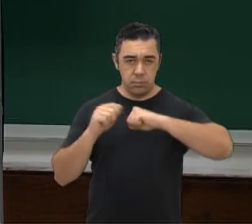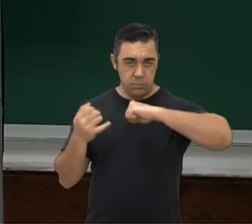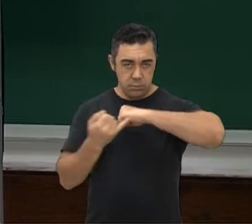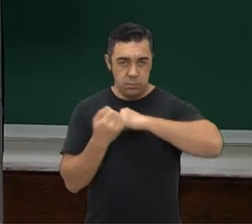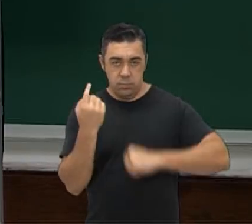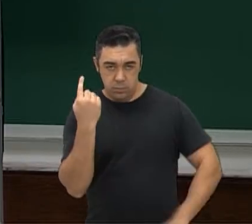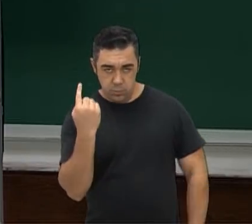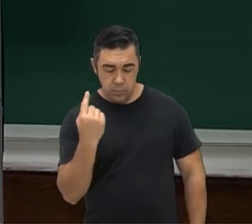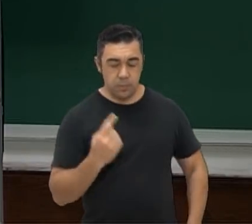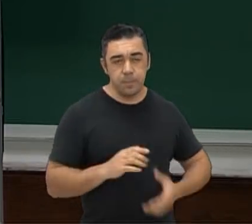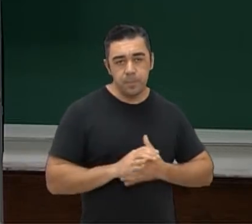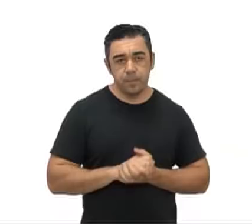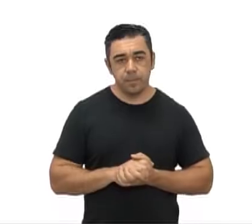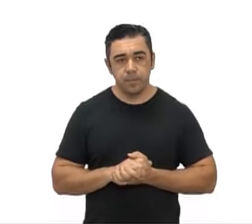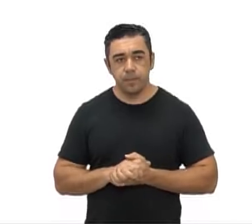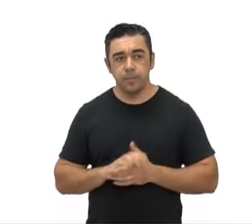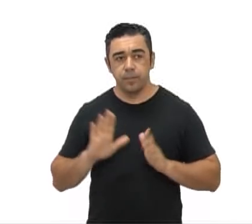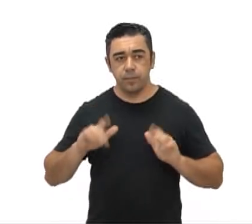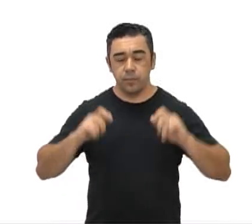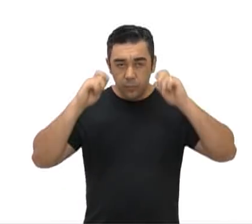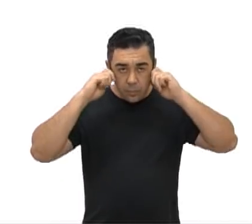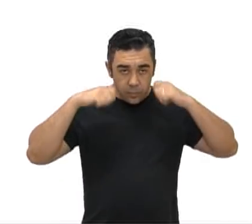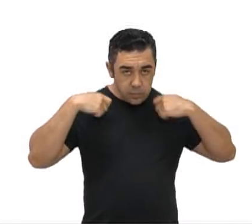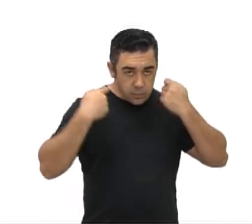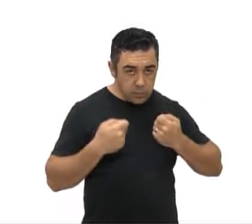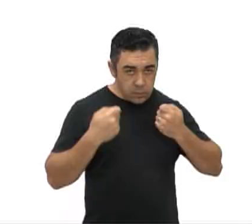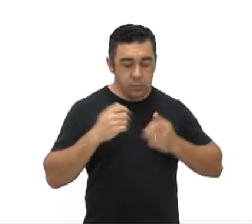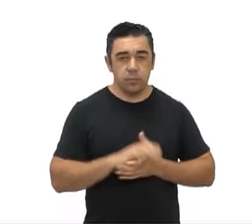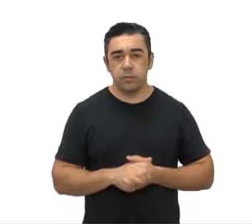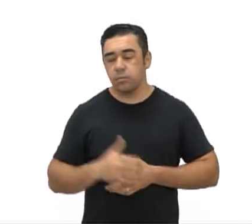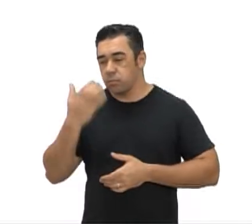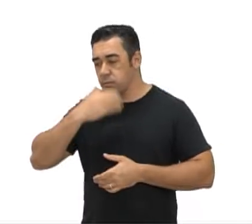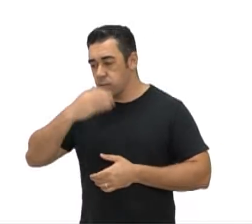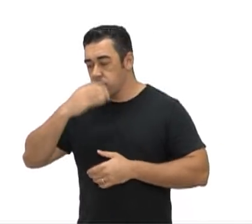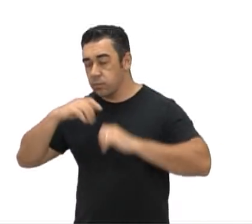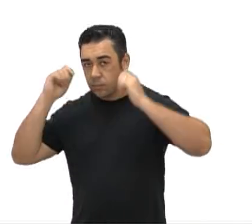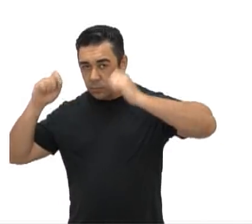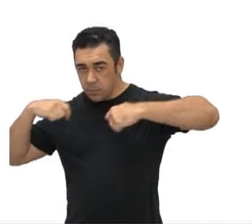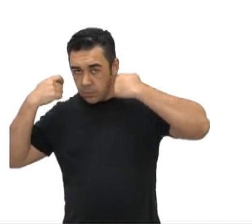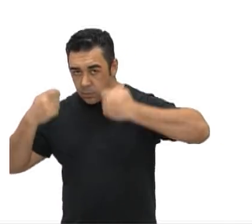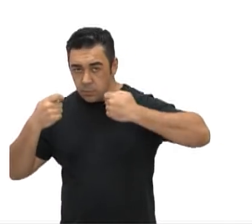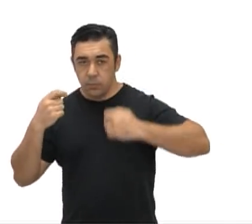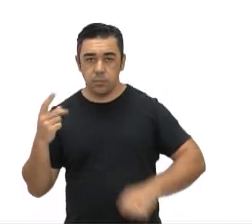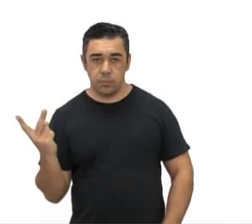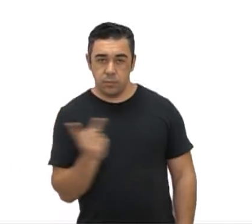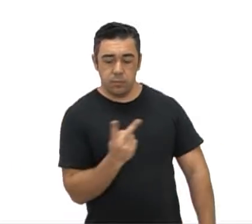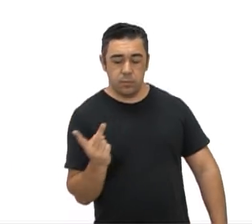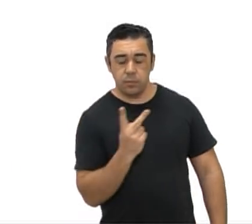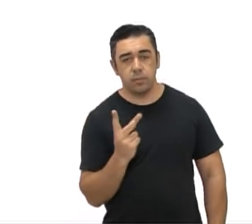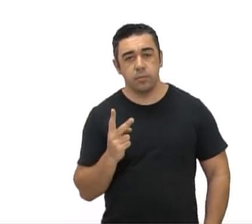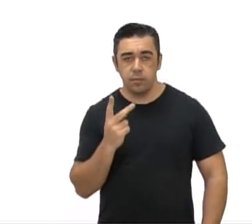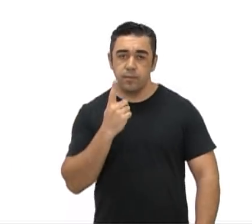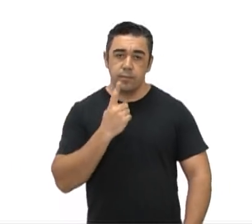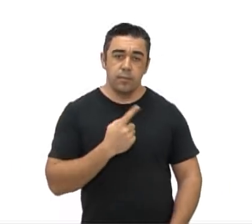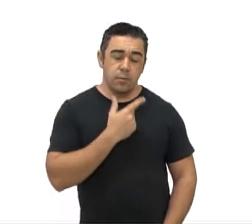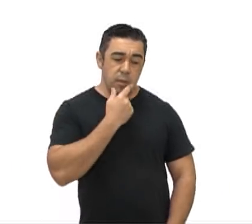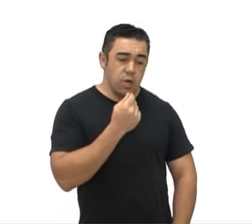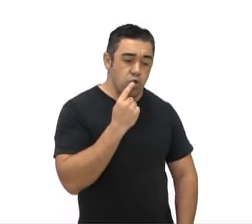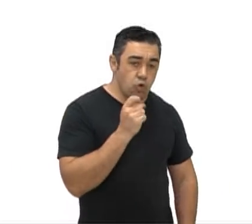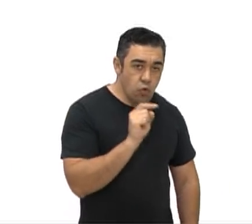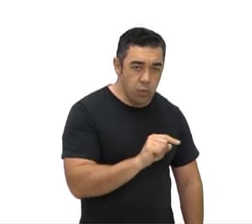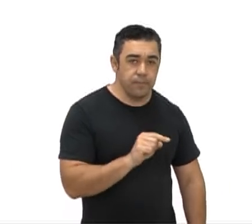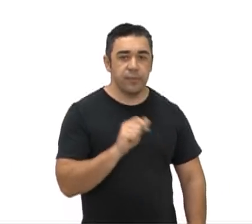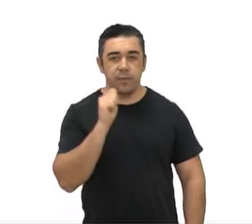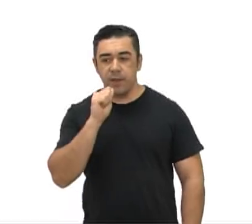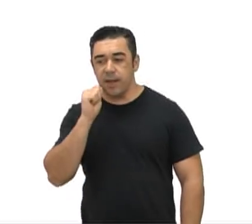uniforme. Já no seguinte, chapeuzinho vermelho e maçã vermelha, a concordância se dá de acordo com o gênero masculino